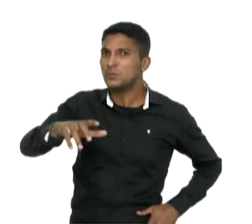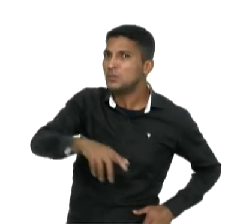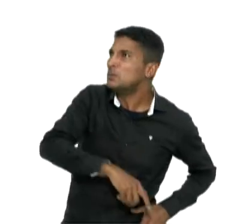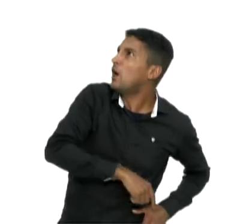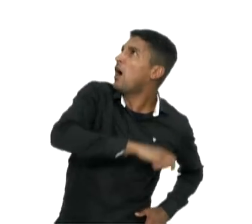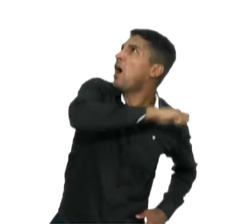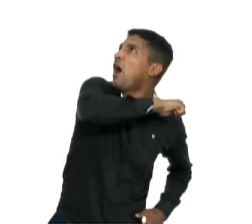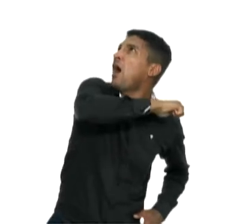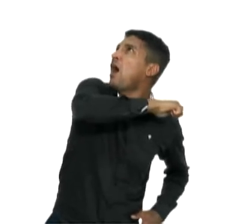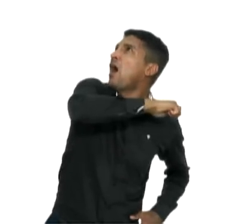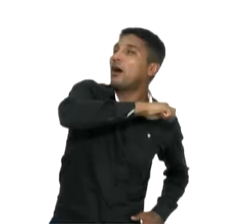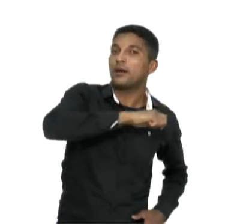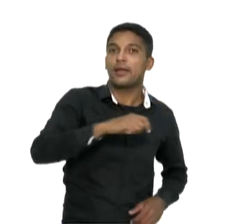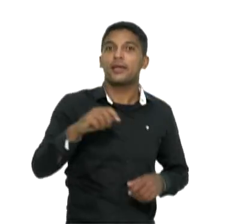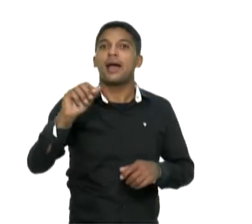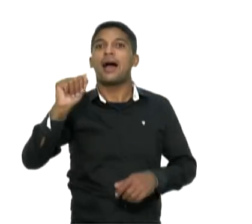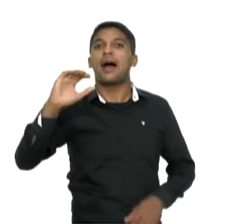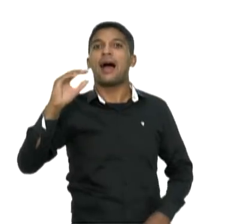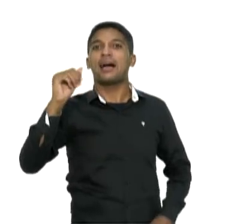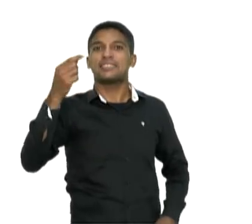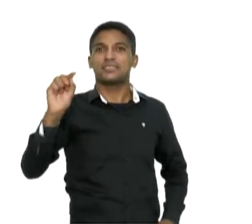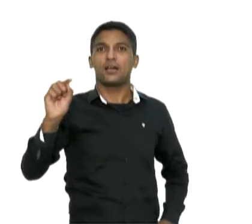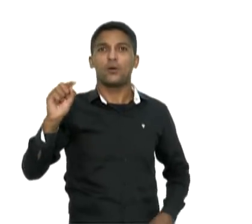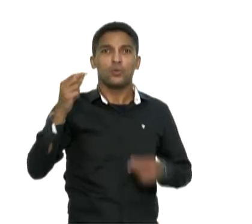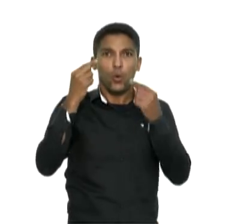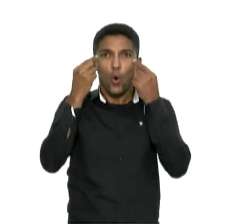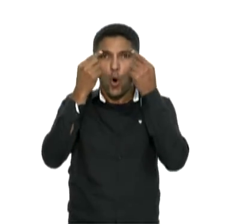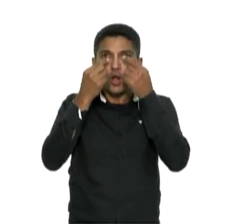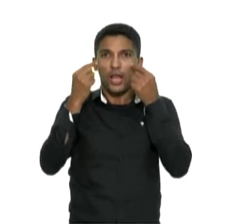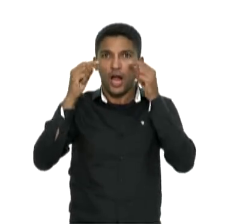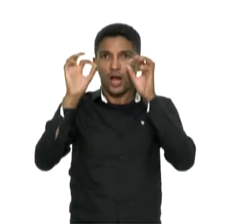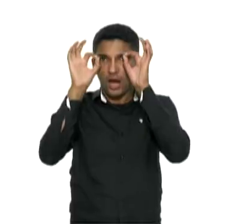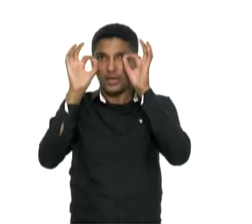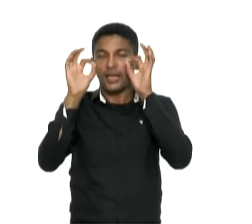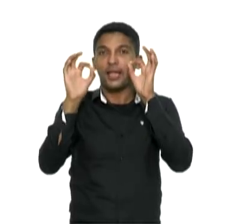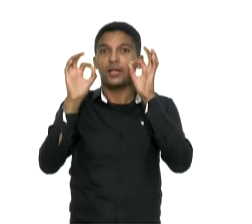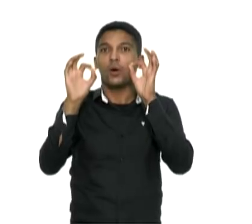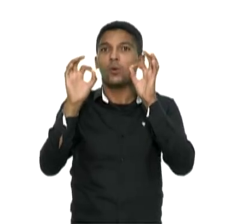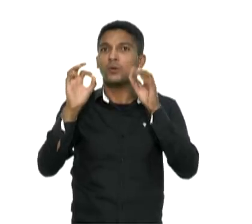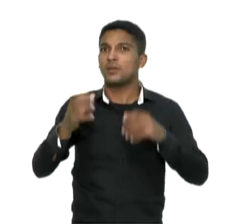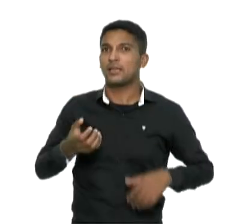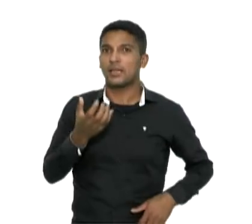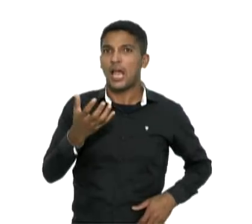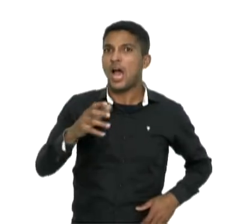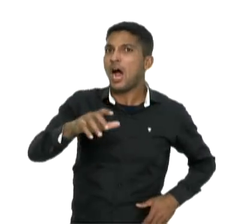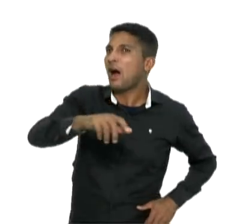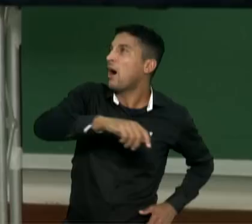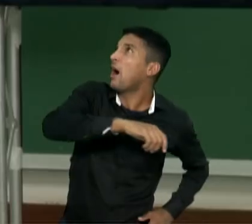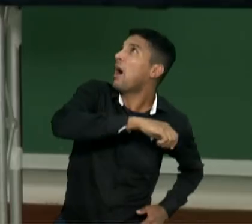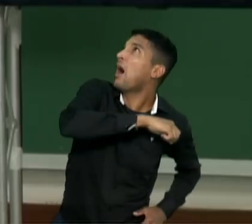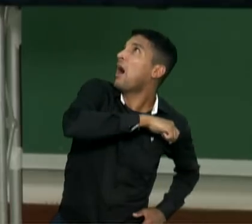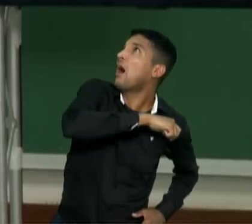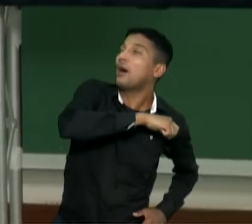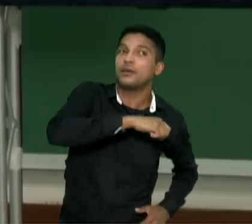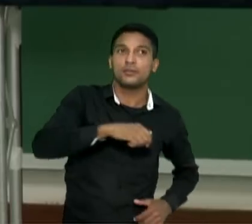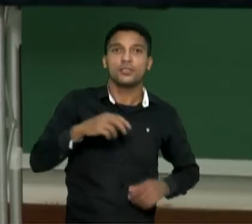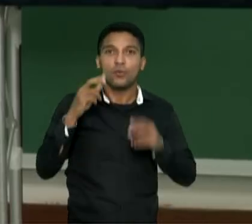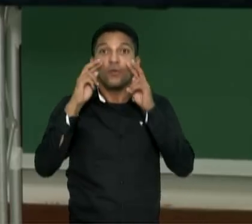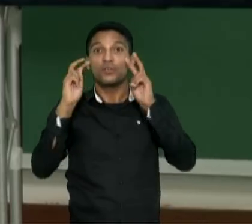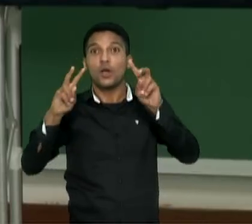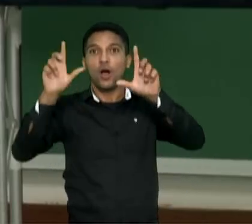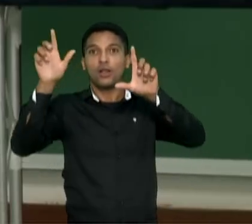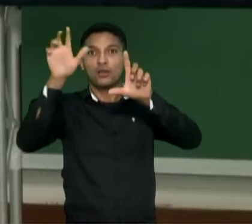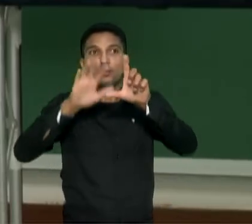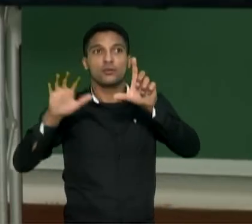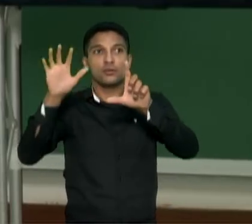a ação do Davi no olhar dele, as intenções, meio que a gente completa o movimento